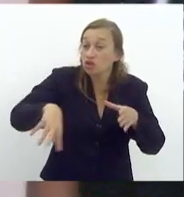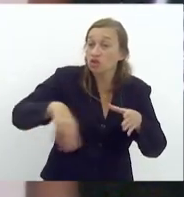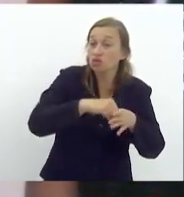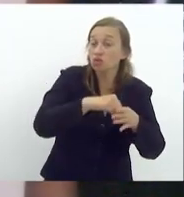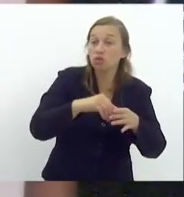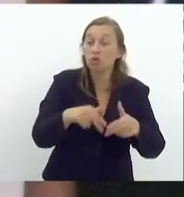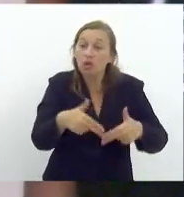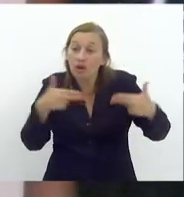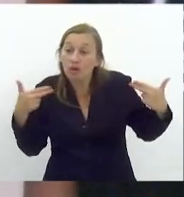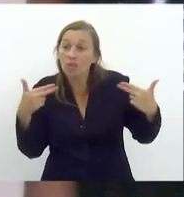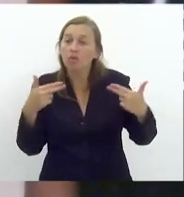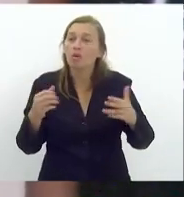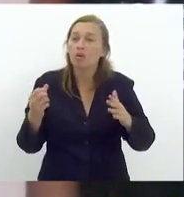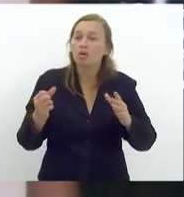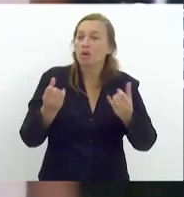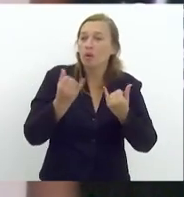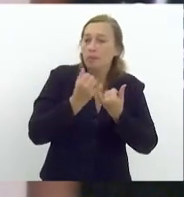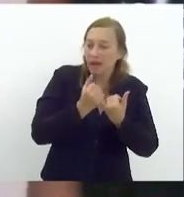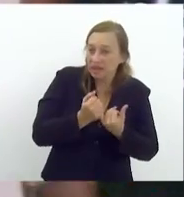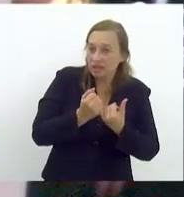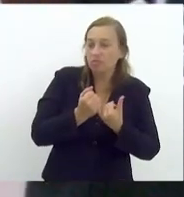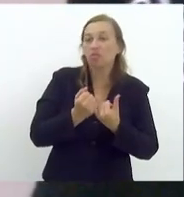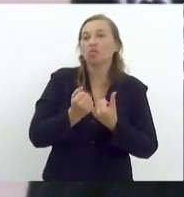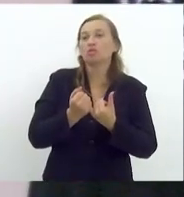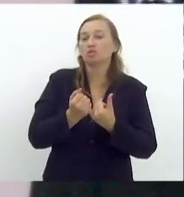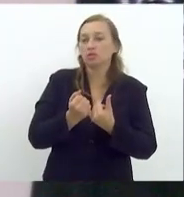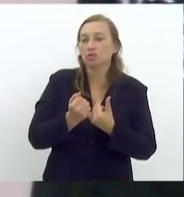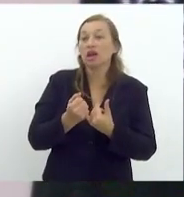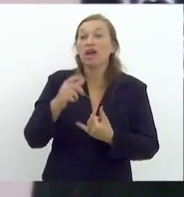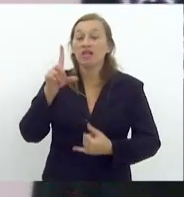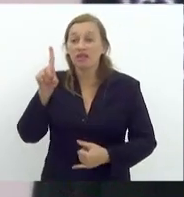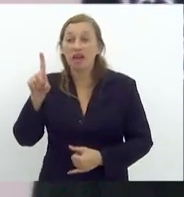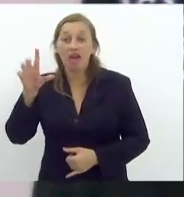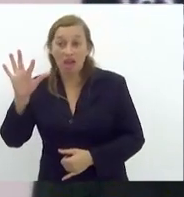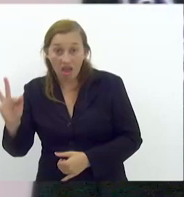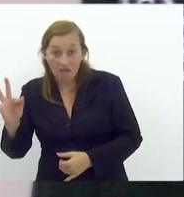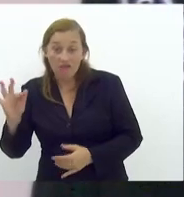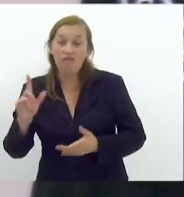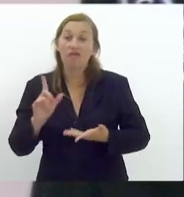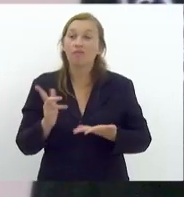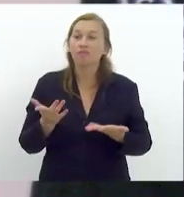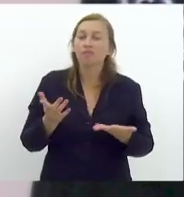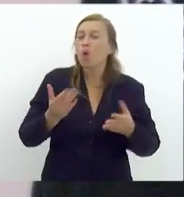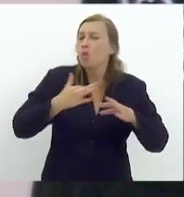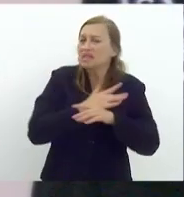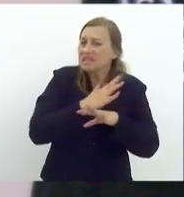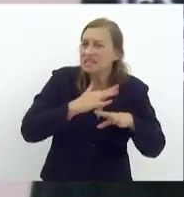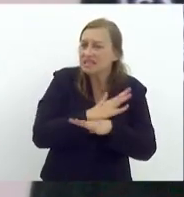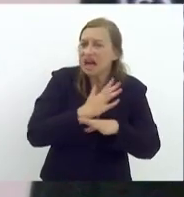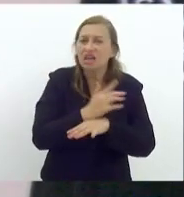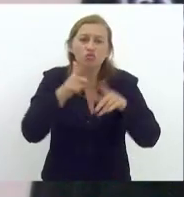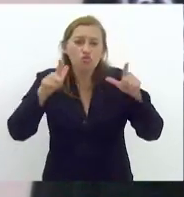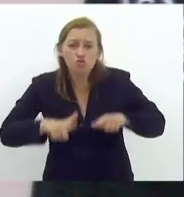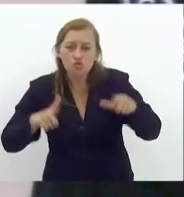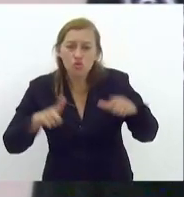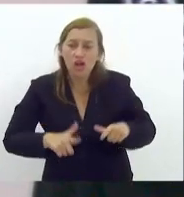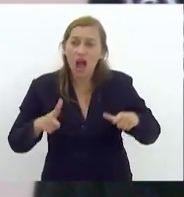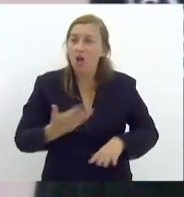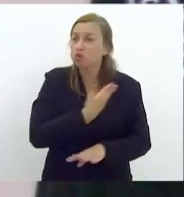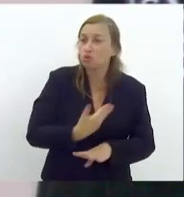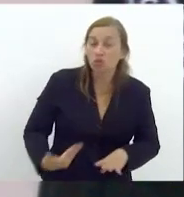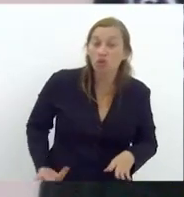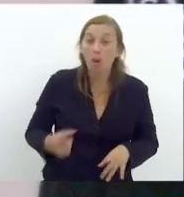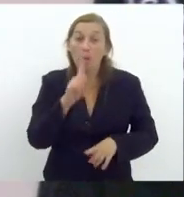o Hip Hop como patrimônio imaterial cultural lá do DF né uma cidade um lugar onde o governo